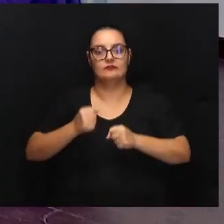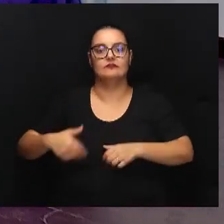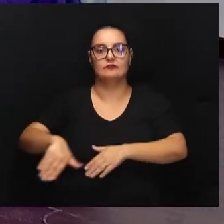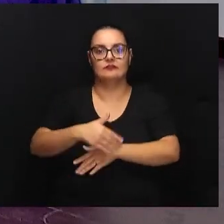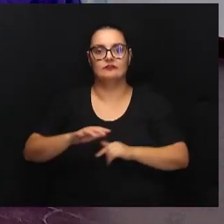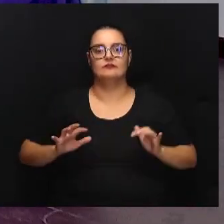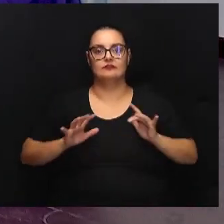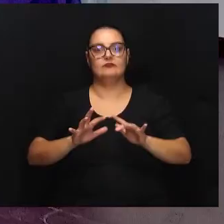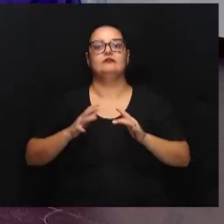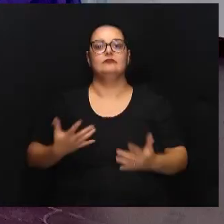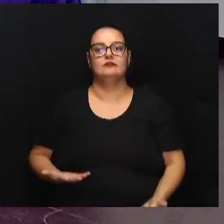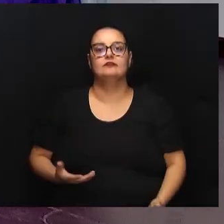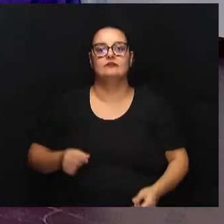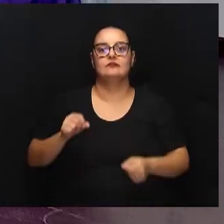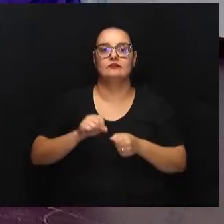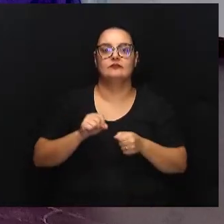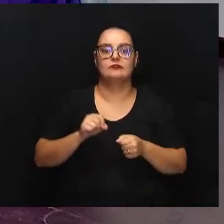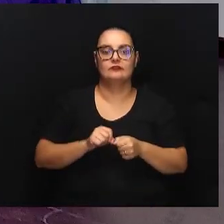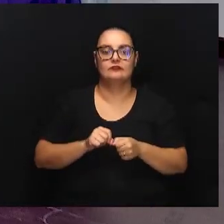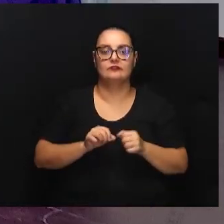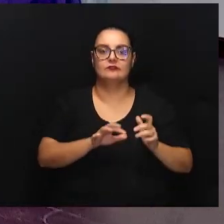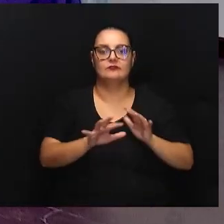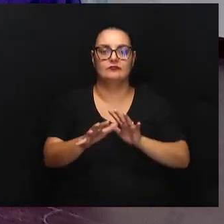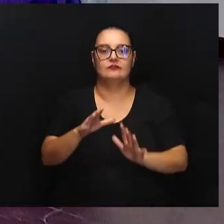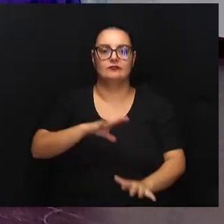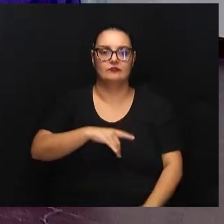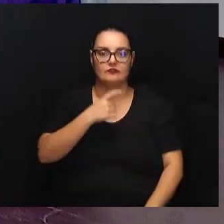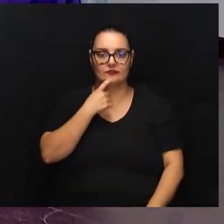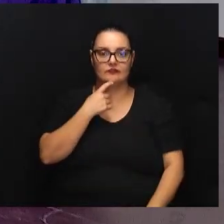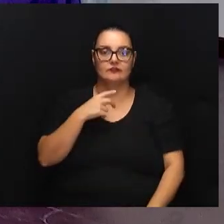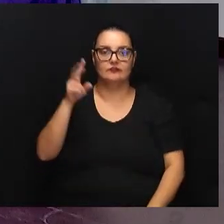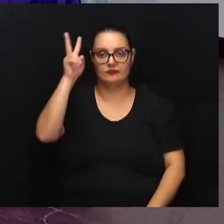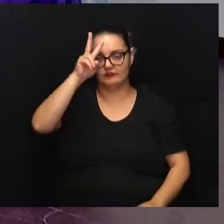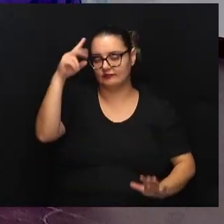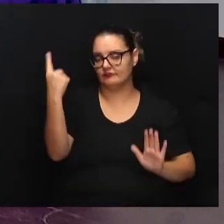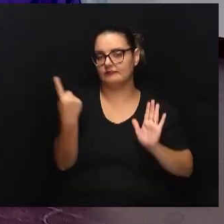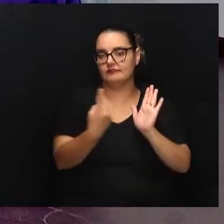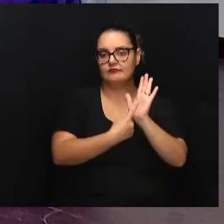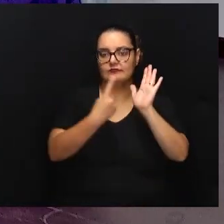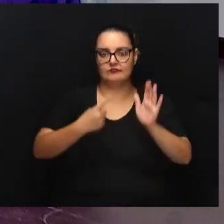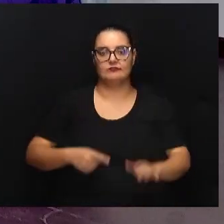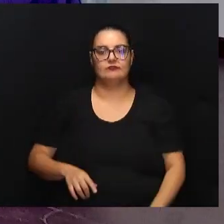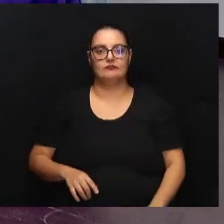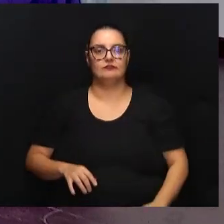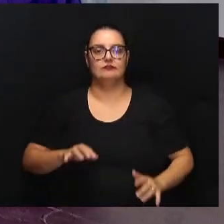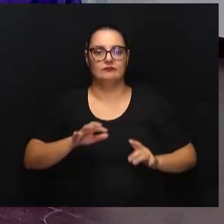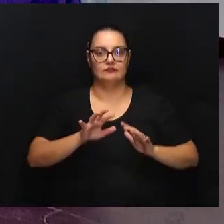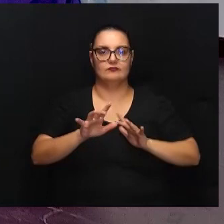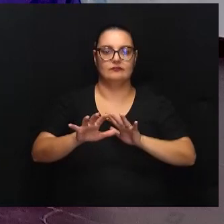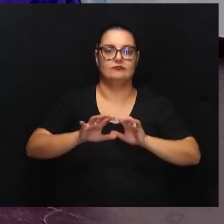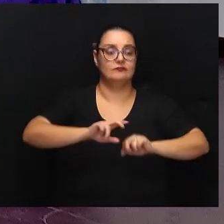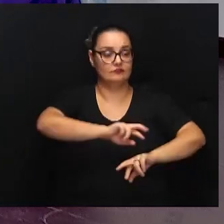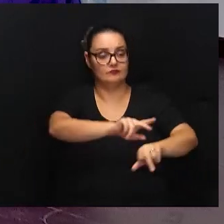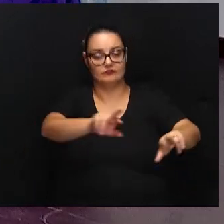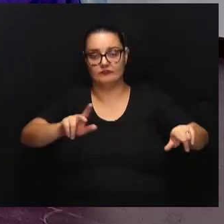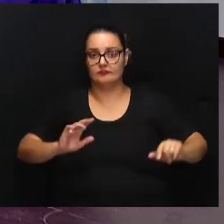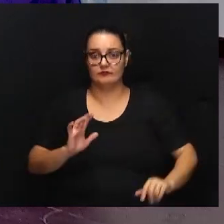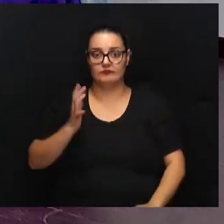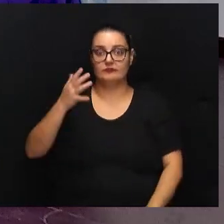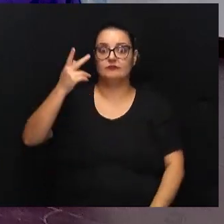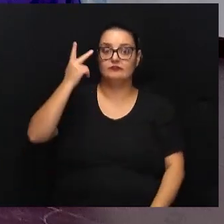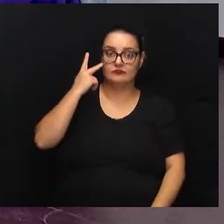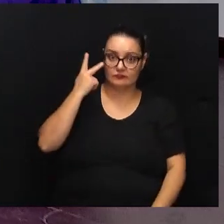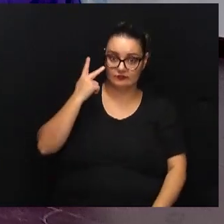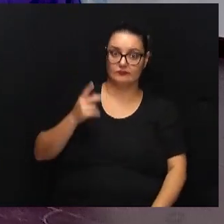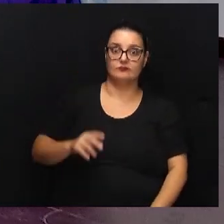nosso trabalho de base, se mantendo nas ruas para conseguir fazer com que a parada em Campinas se torne patrimônio, com que